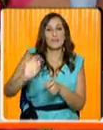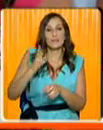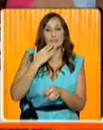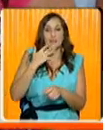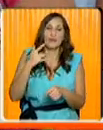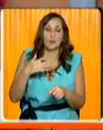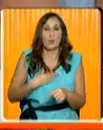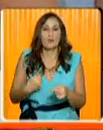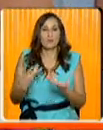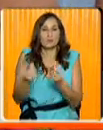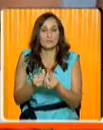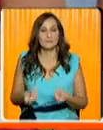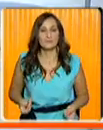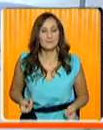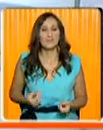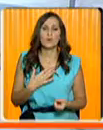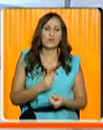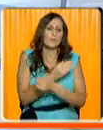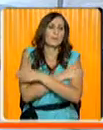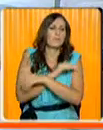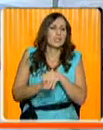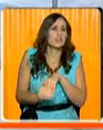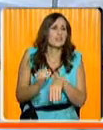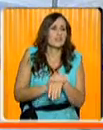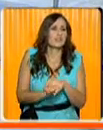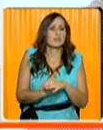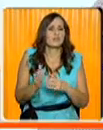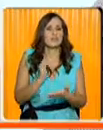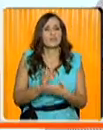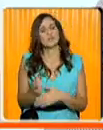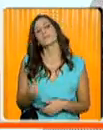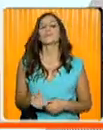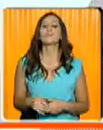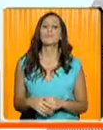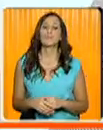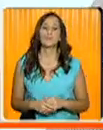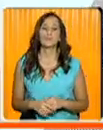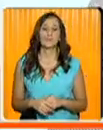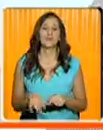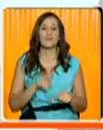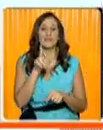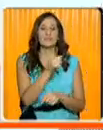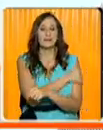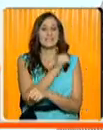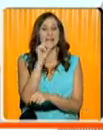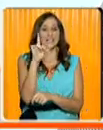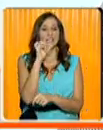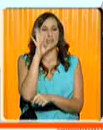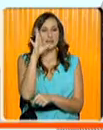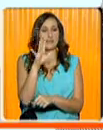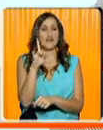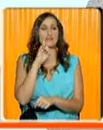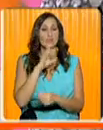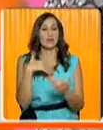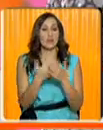Não? Pá, eu gosto de amiguista. Claro. Não concordo. E tu chegas a casa às 6 da manhã, mas ela dá